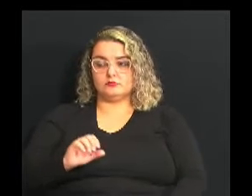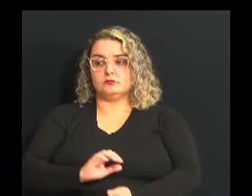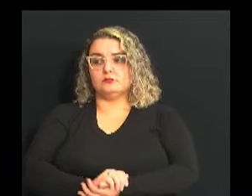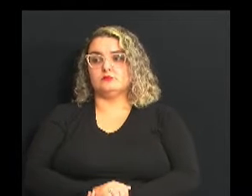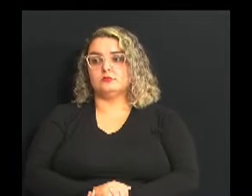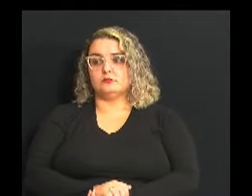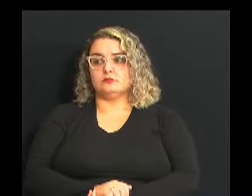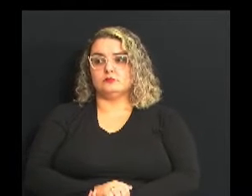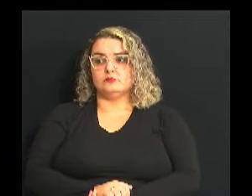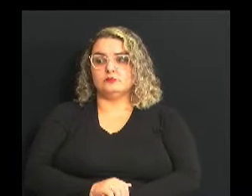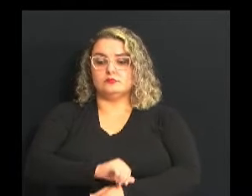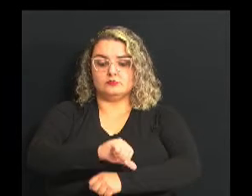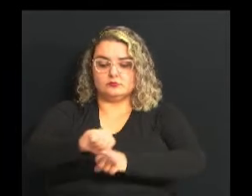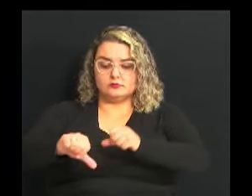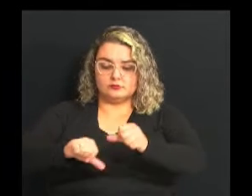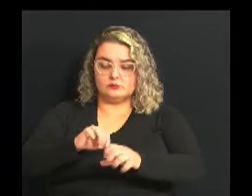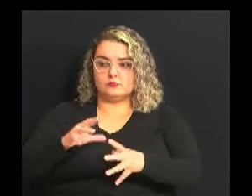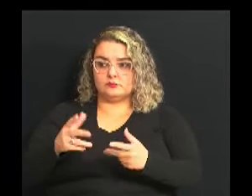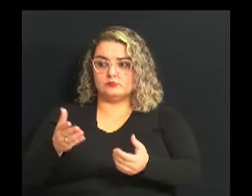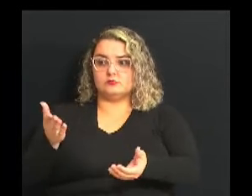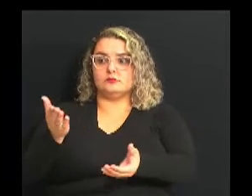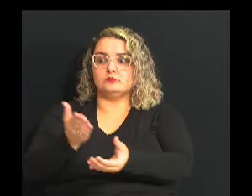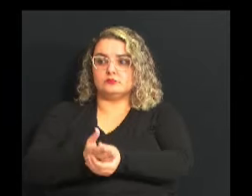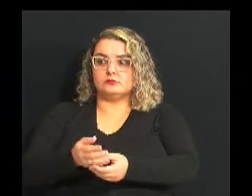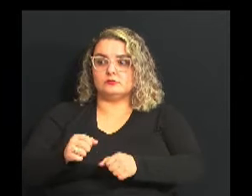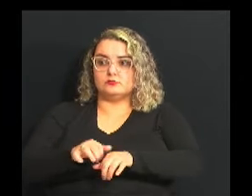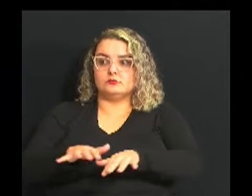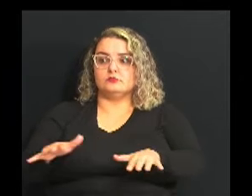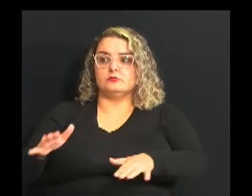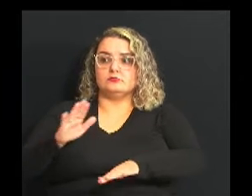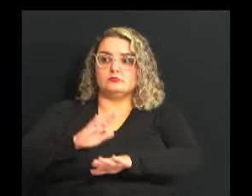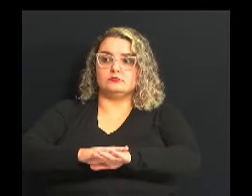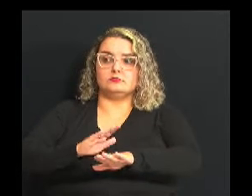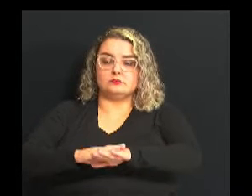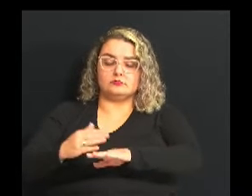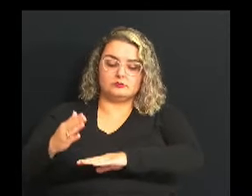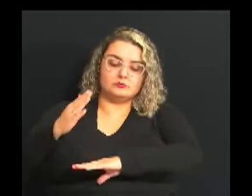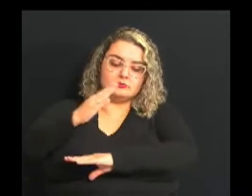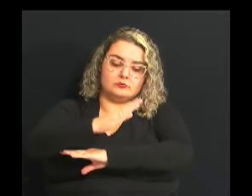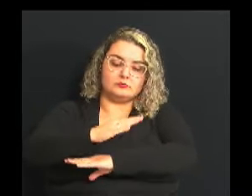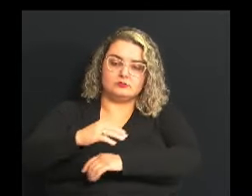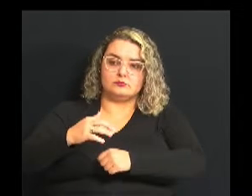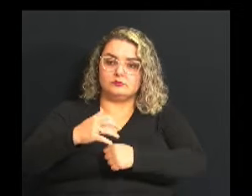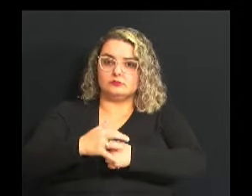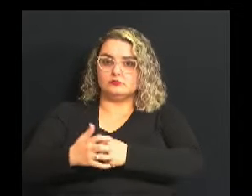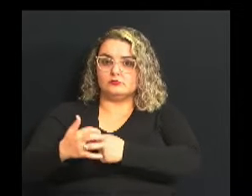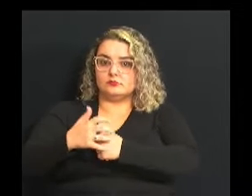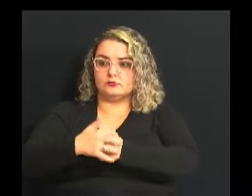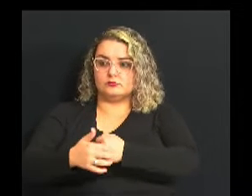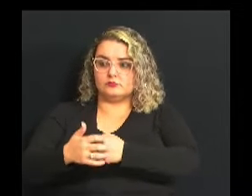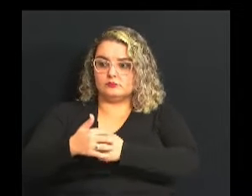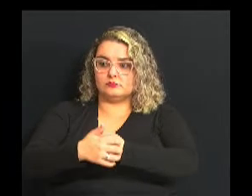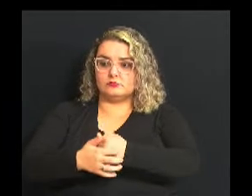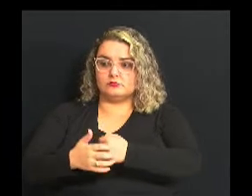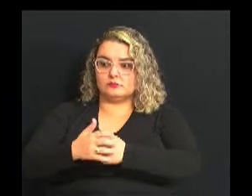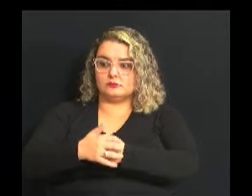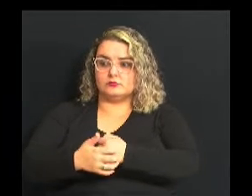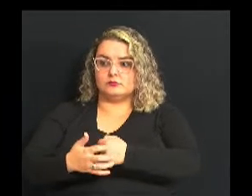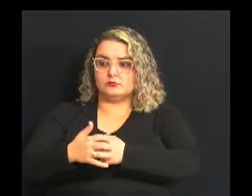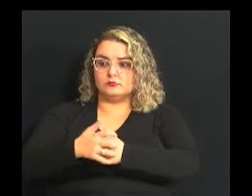transformar todos os processos core da instituição, da Câmara, em eletrônico, né?